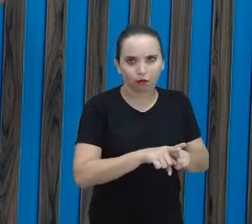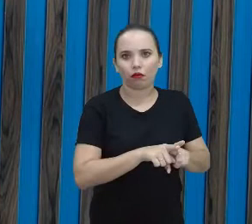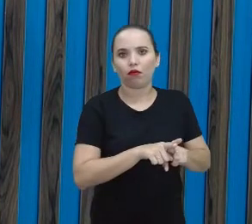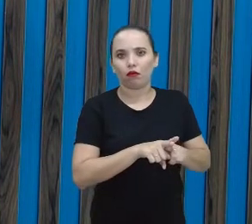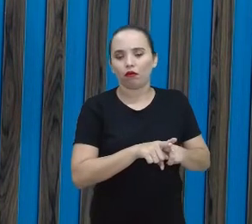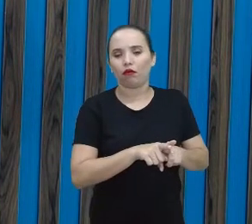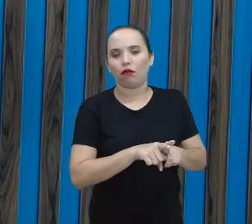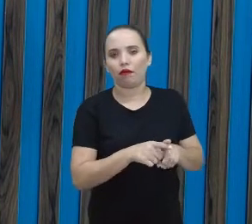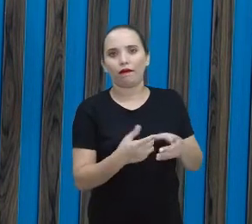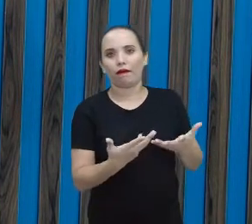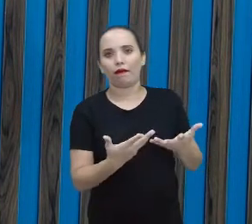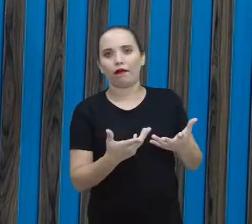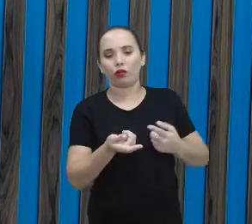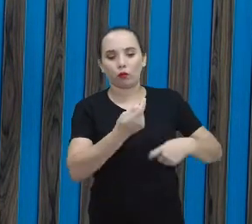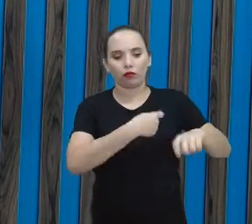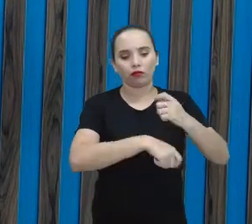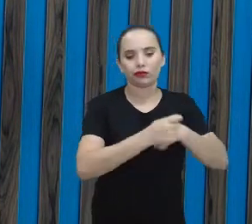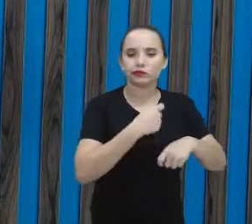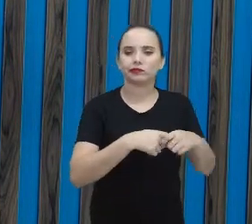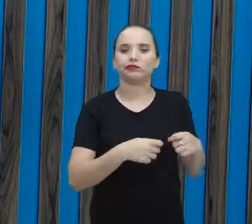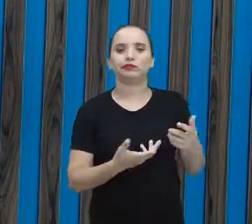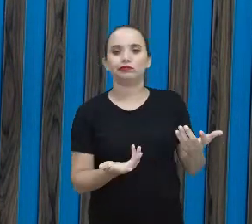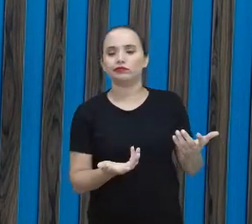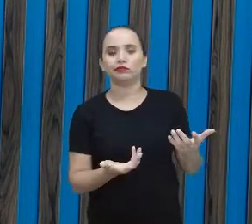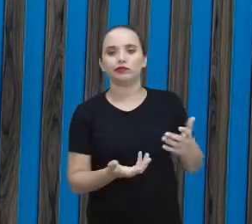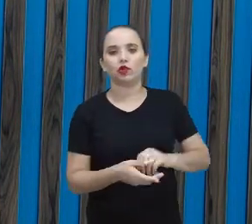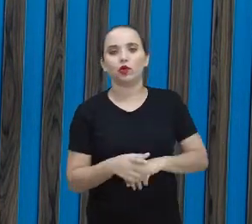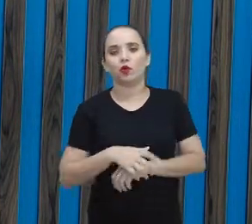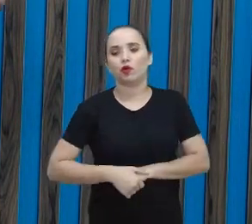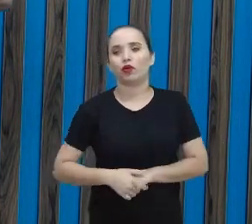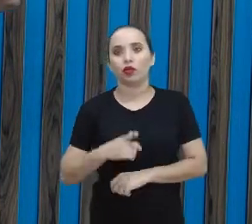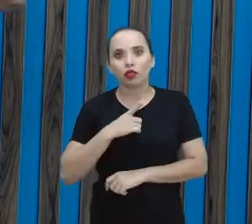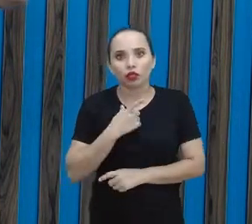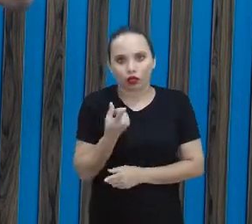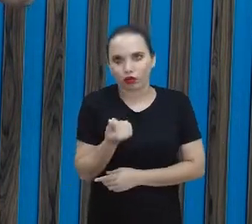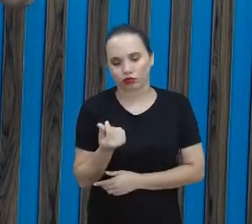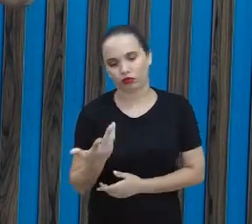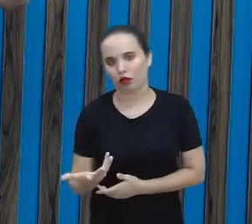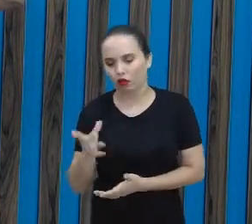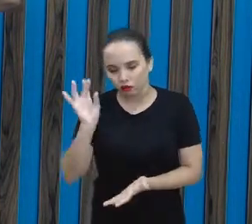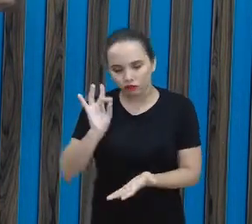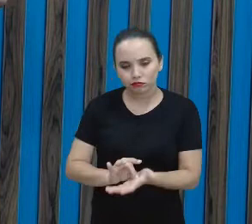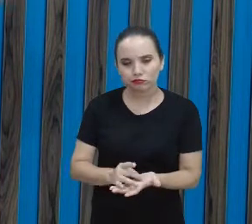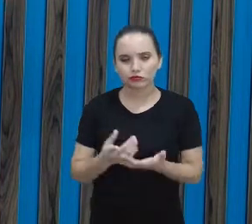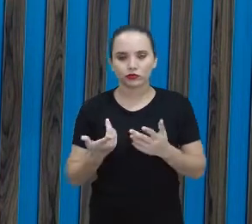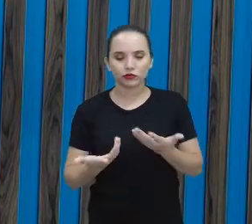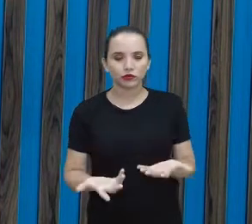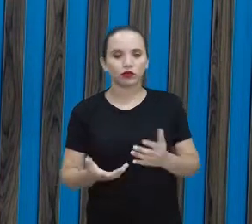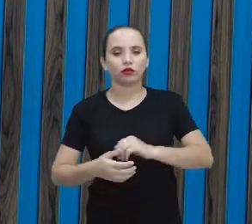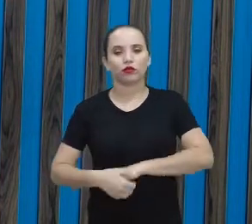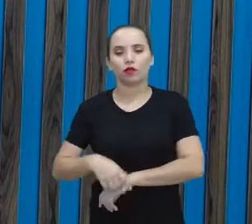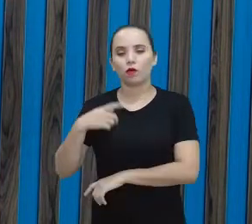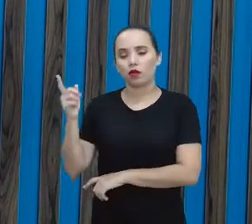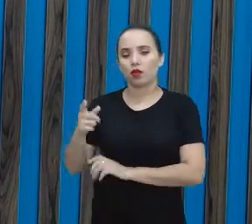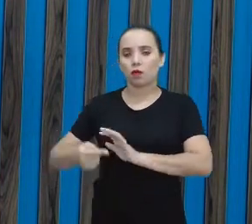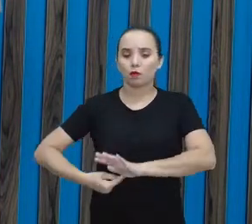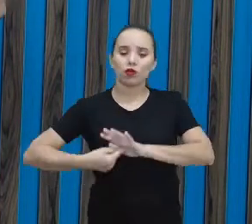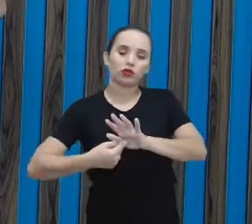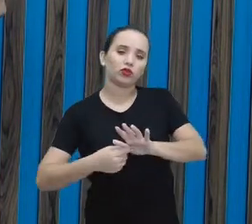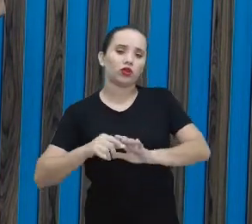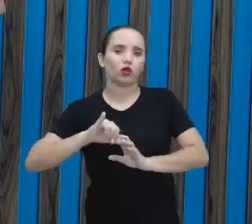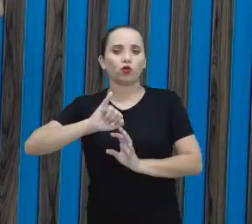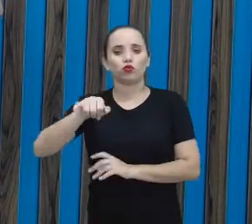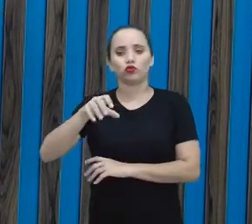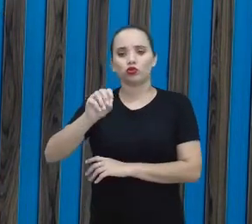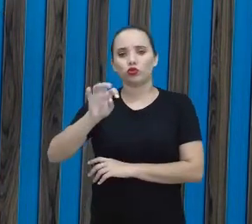questão econômica, né, que detém o poder econômico. Então, ele pôde trazer artistas como J. Borges,